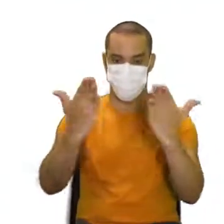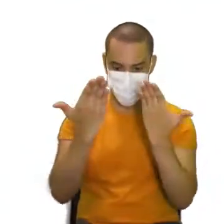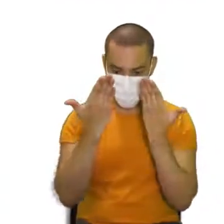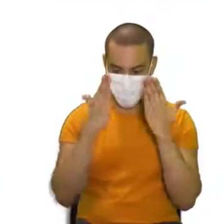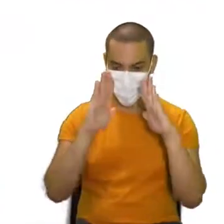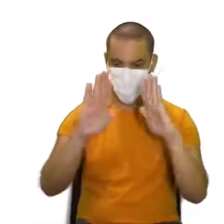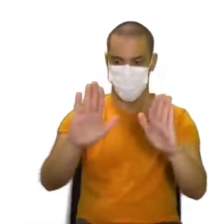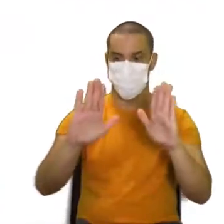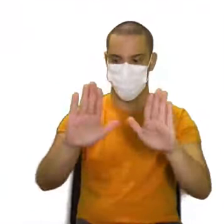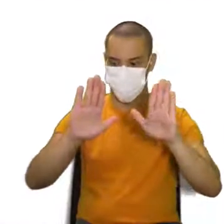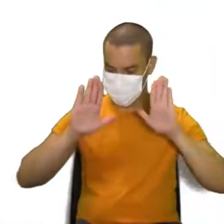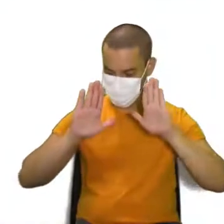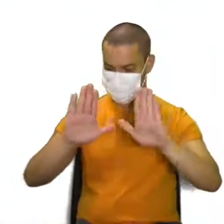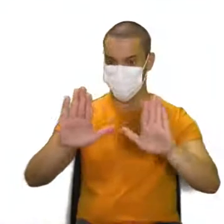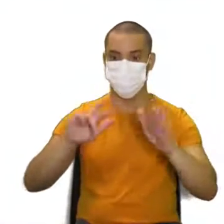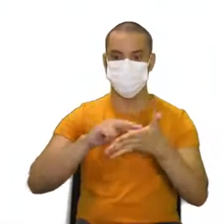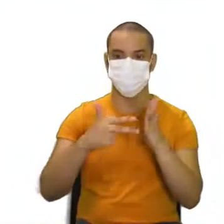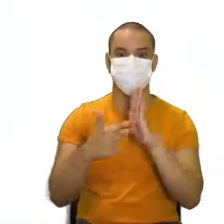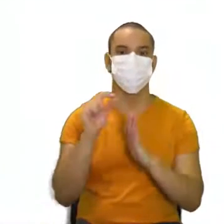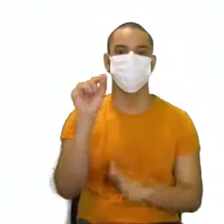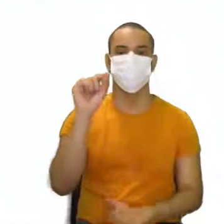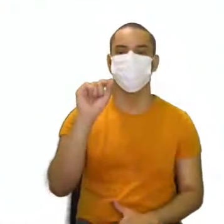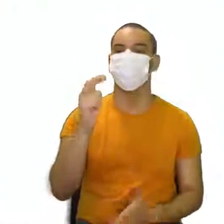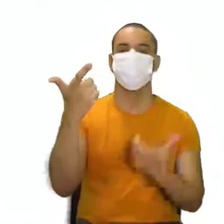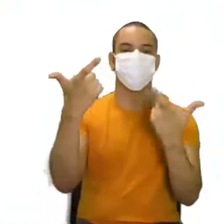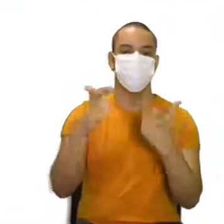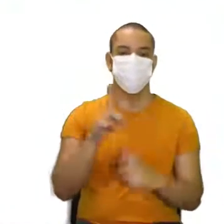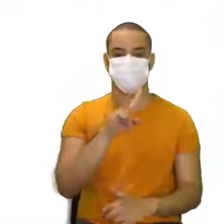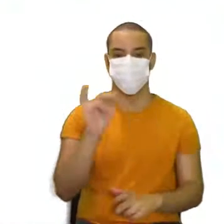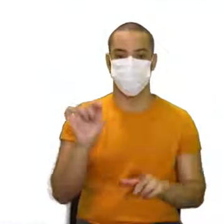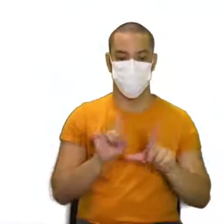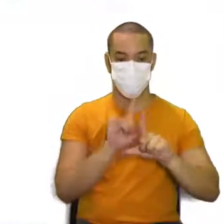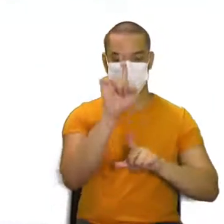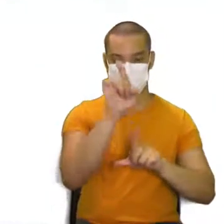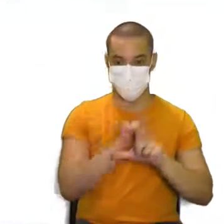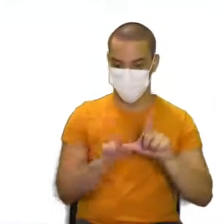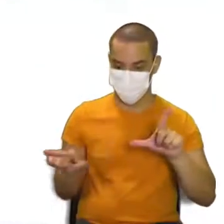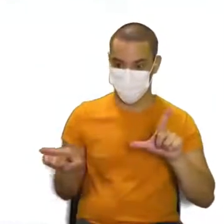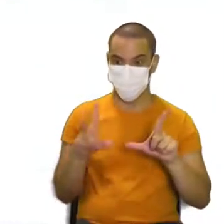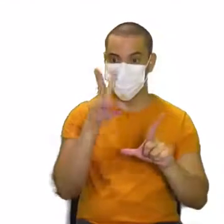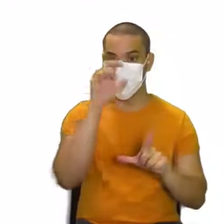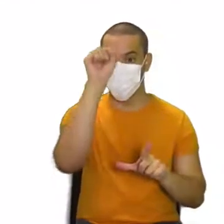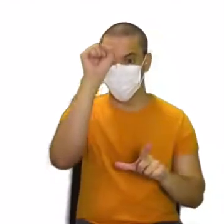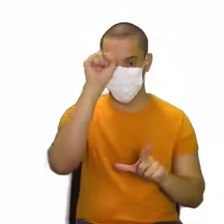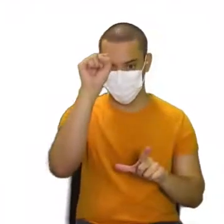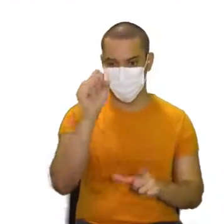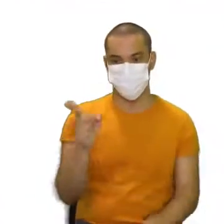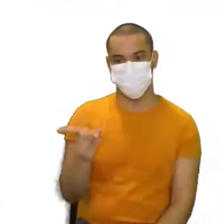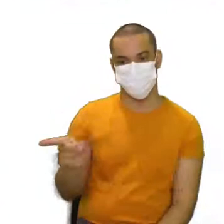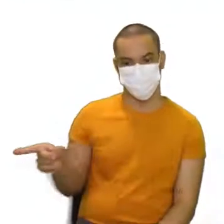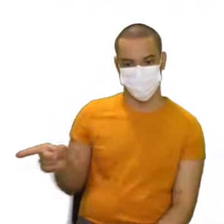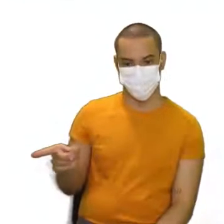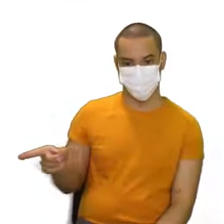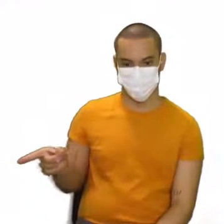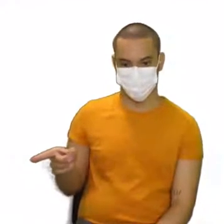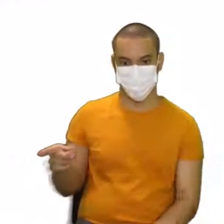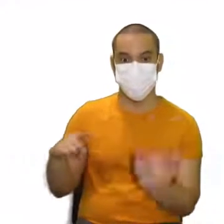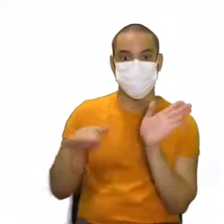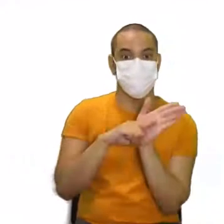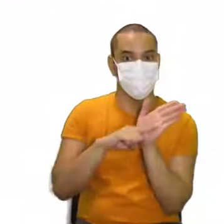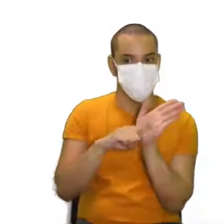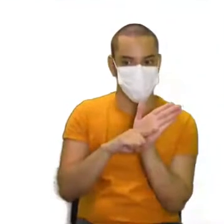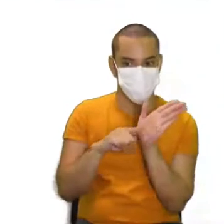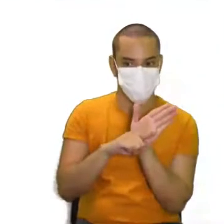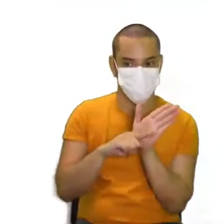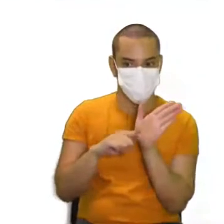força magnética que agirá sobre a carga para onde está apontando esta força Olha o detalhe carga